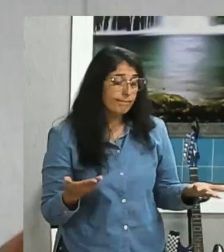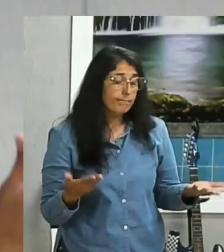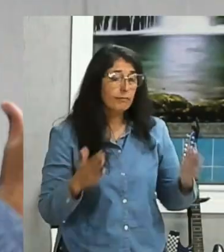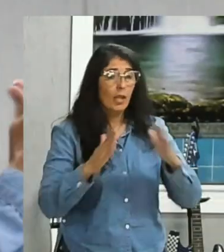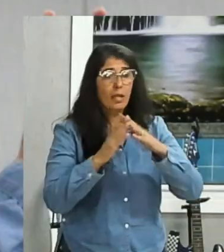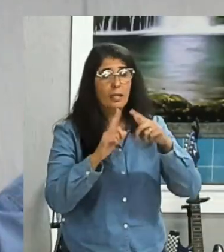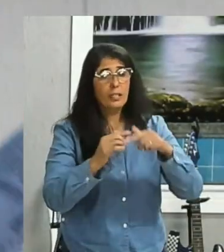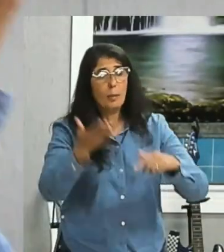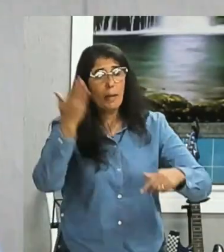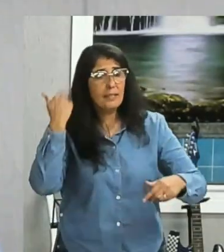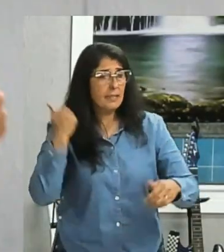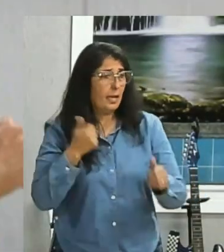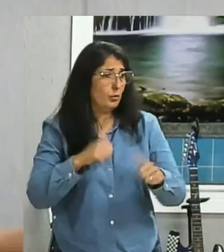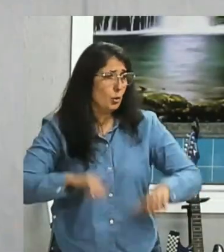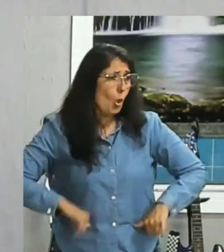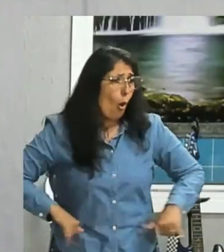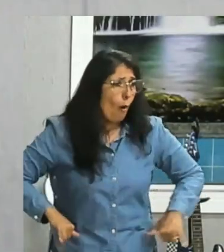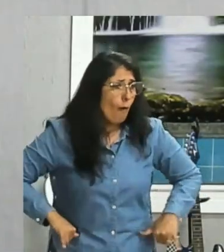coisa ainda,